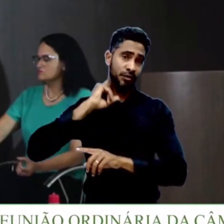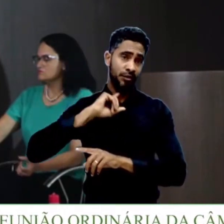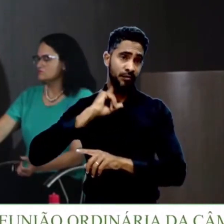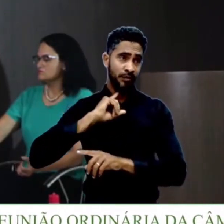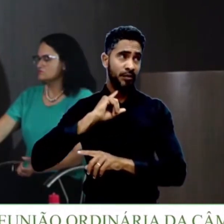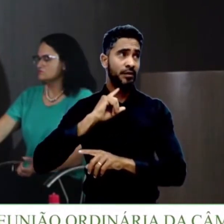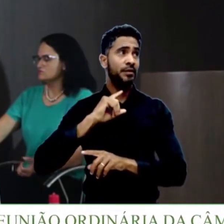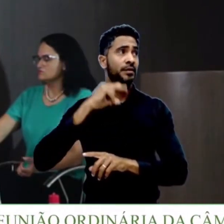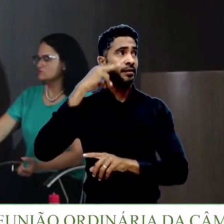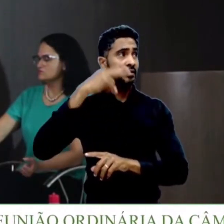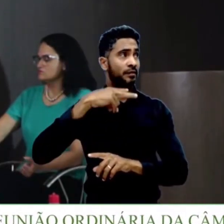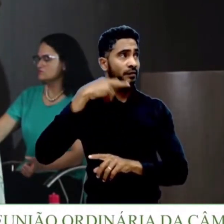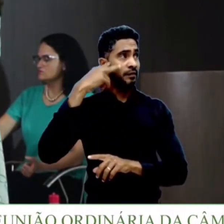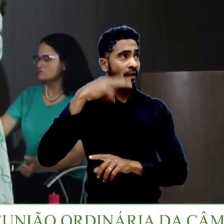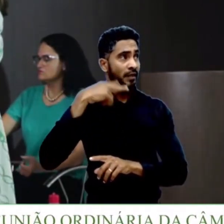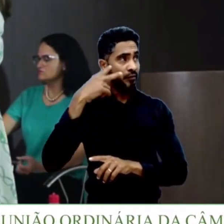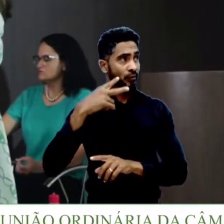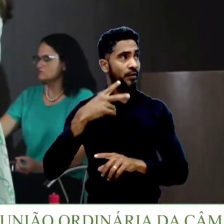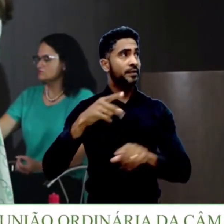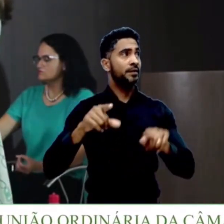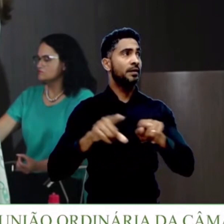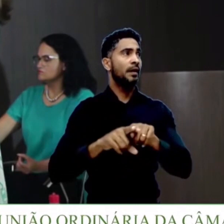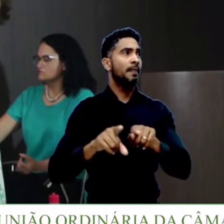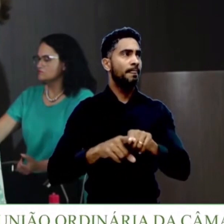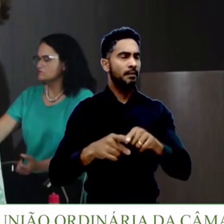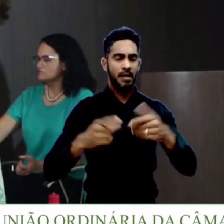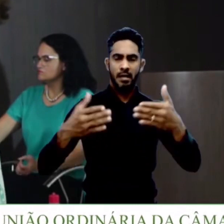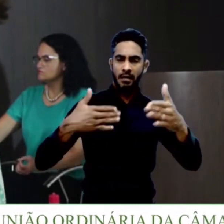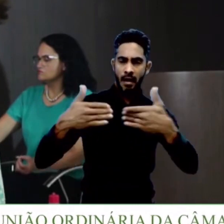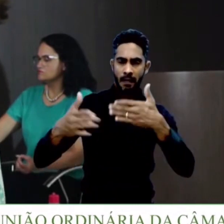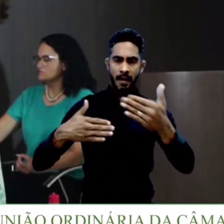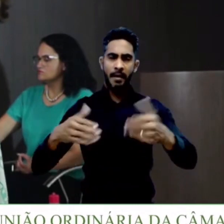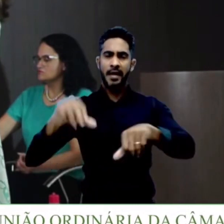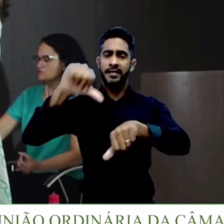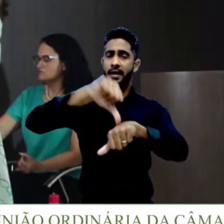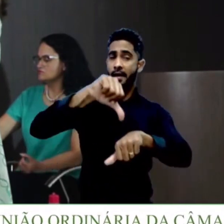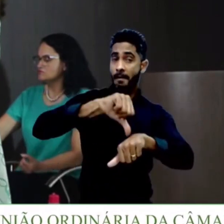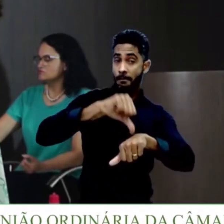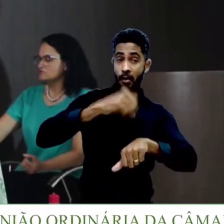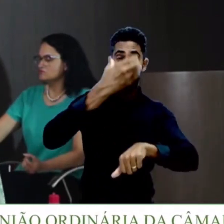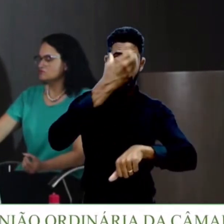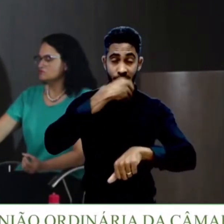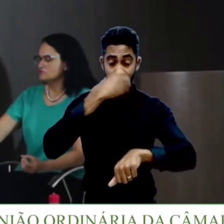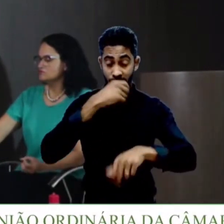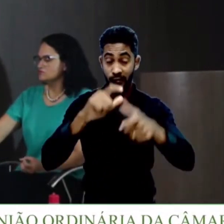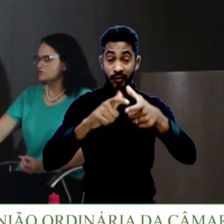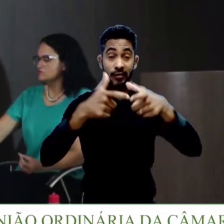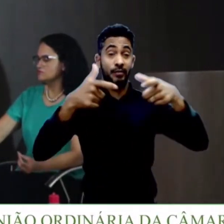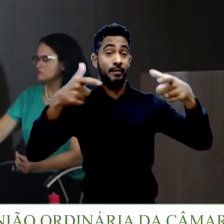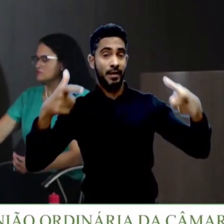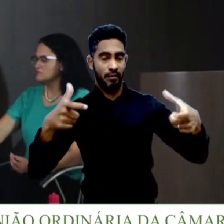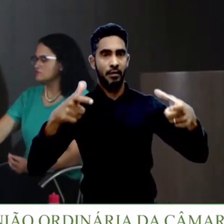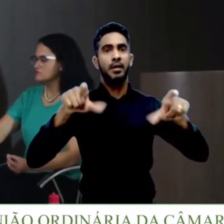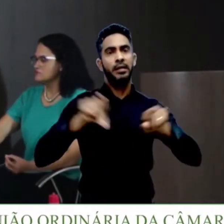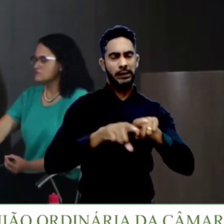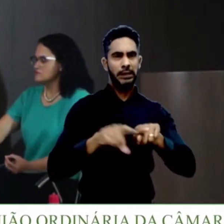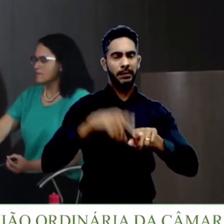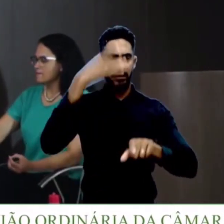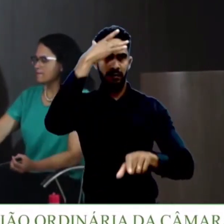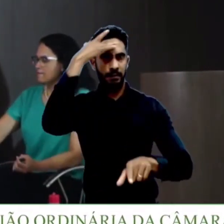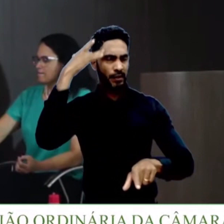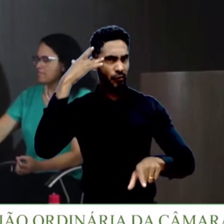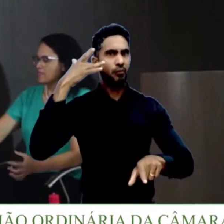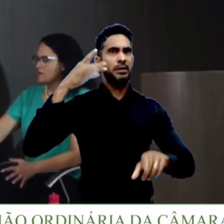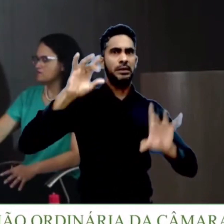demais vereadores. Atrair para o debate, num dos maiores polos de fruticultura do Brasil, grandes especialistas e protagonistas